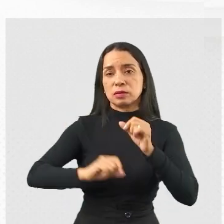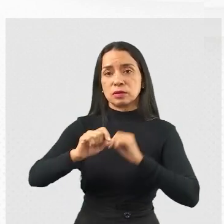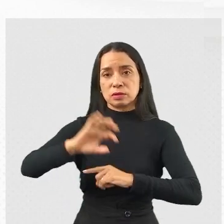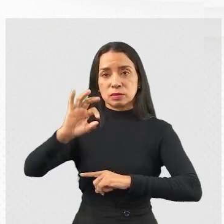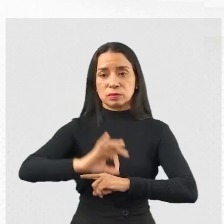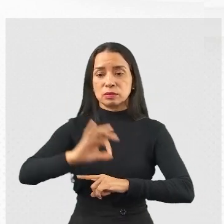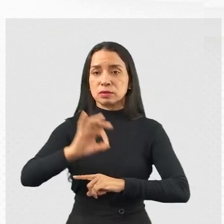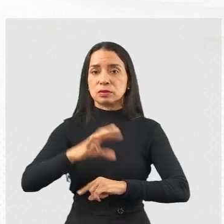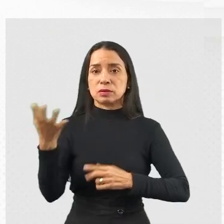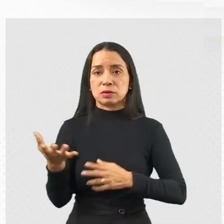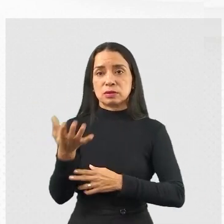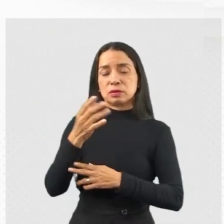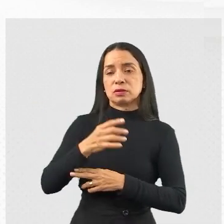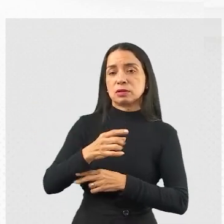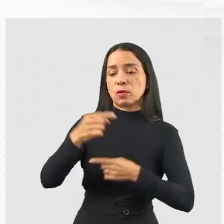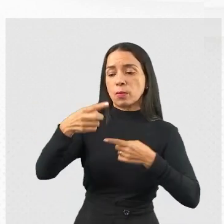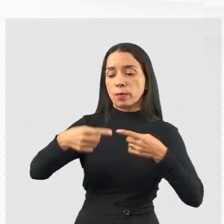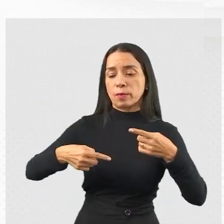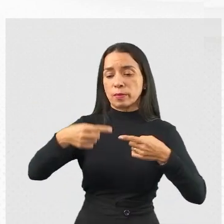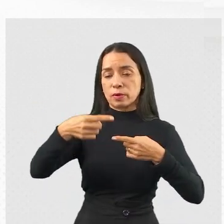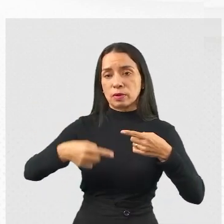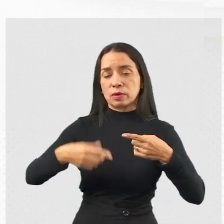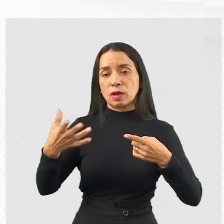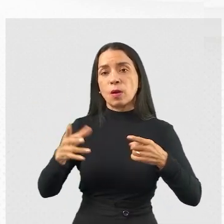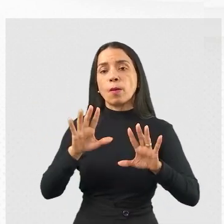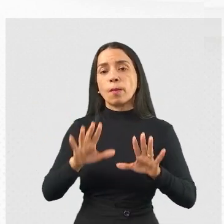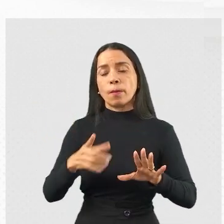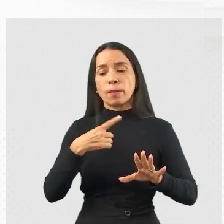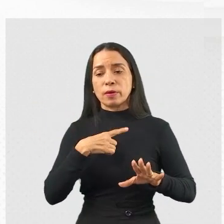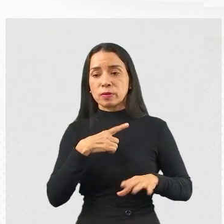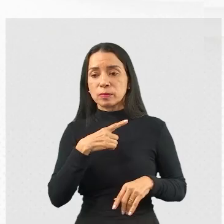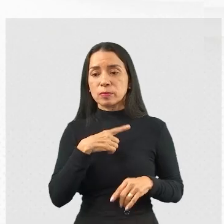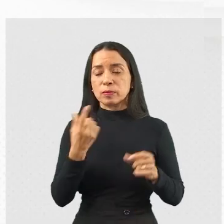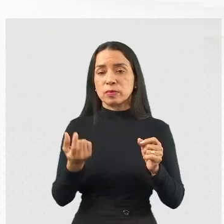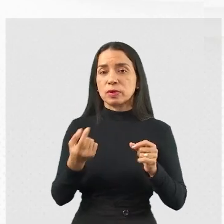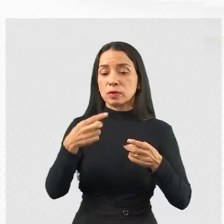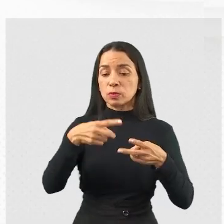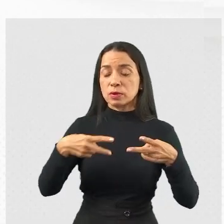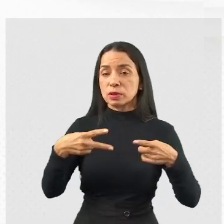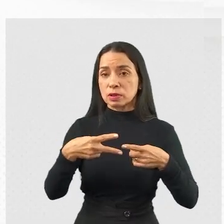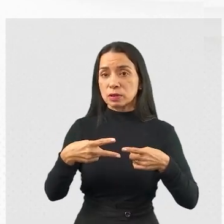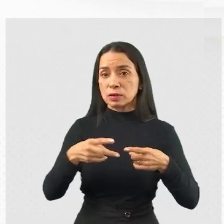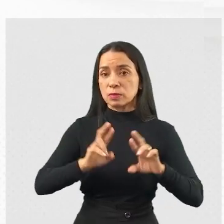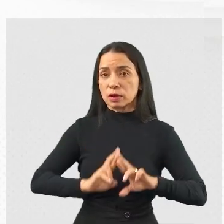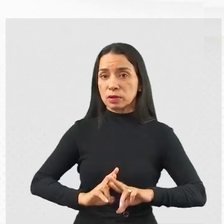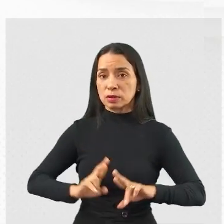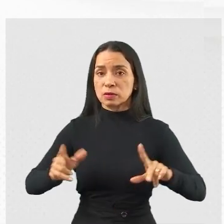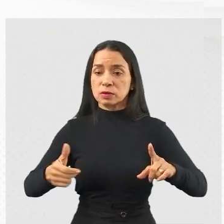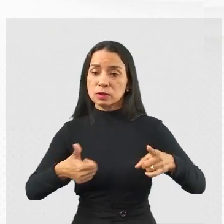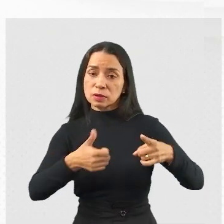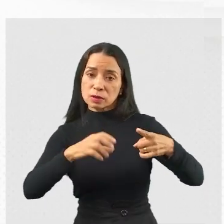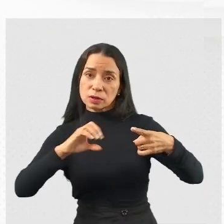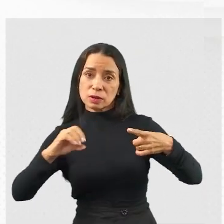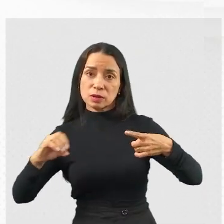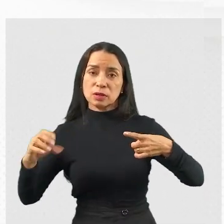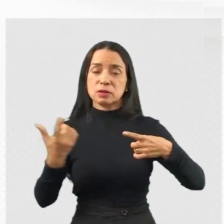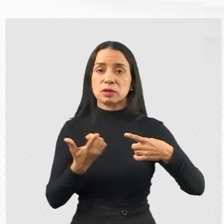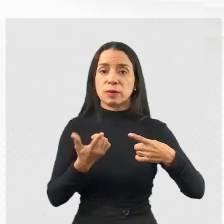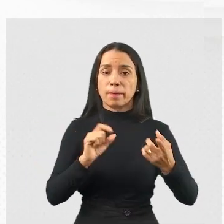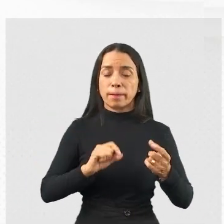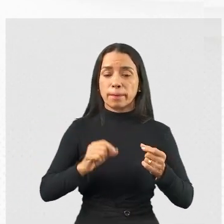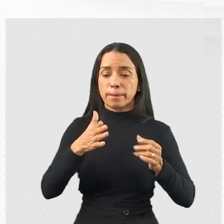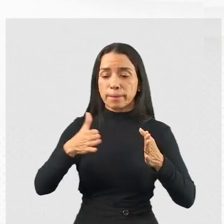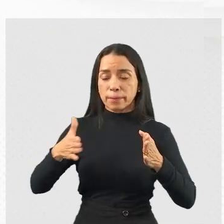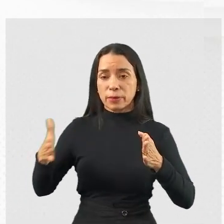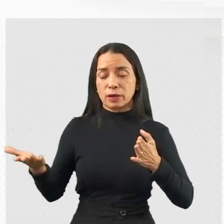é uma fração, só que ela considera que o inteiro é dividido em 100 partes. Por isso a palavra porcento. Porcento quer dizer por